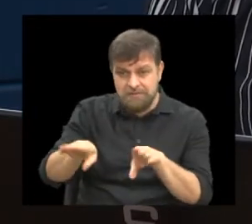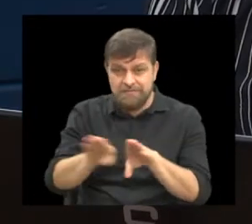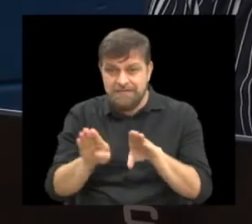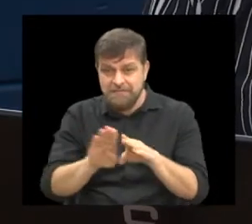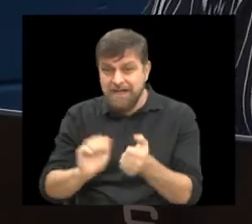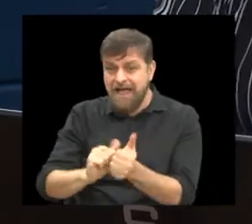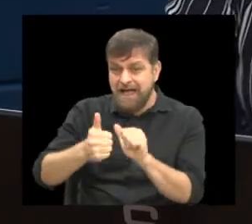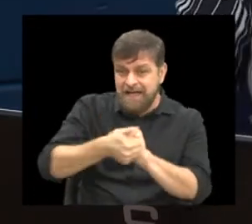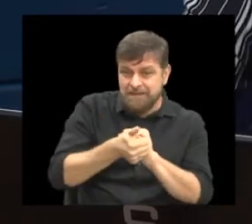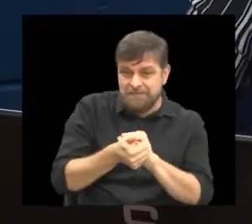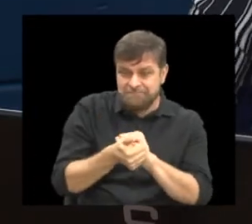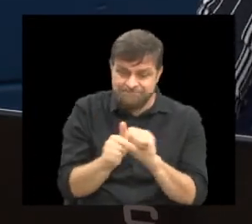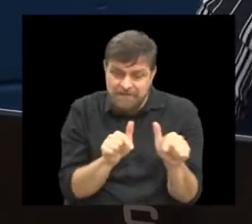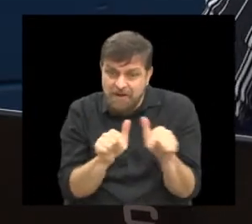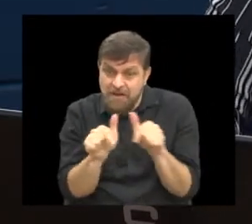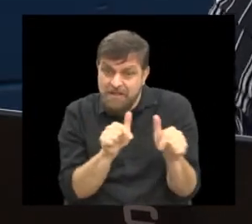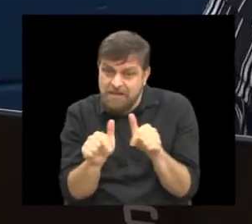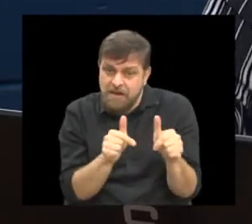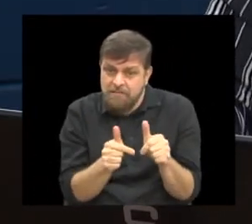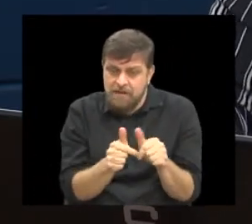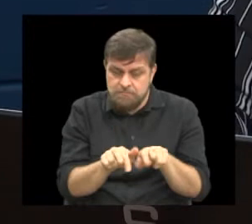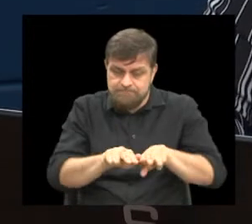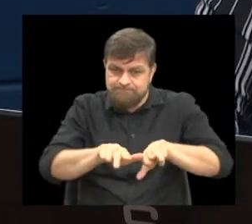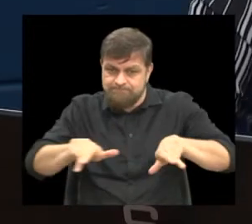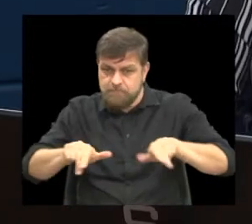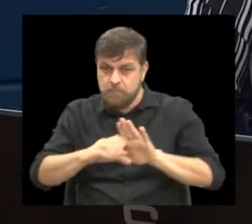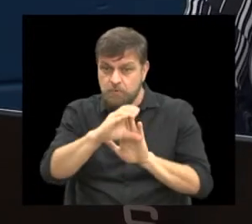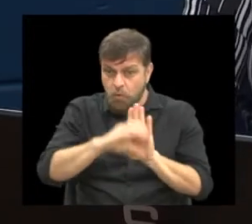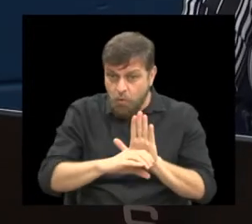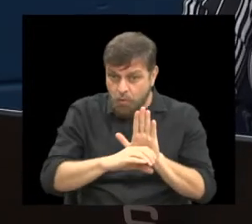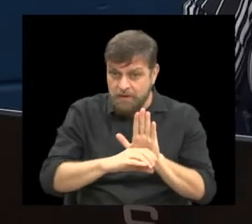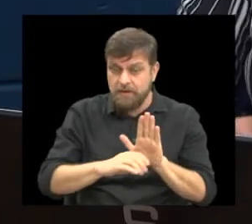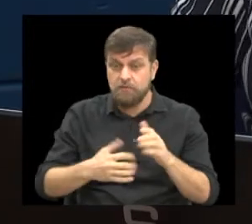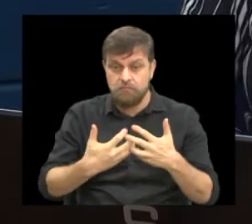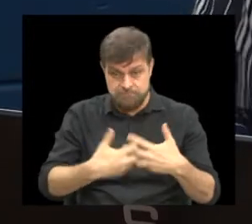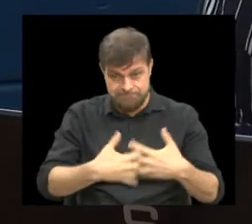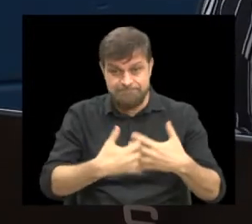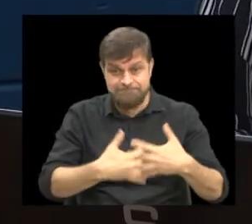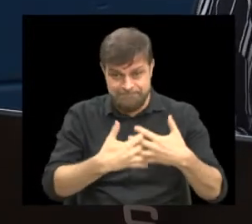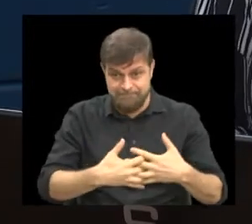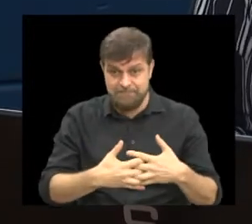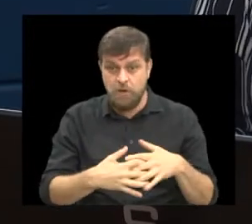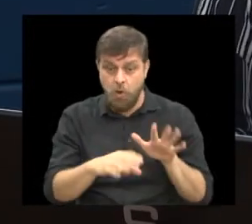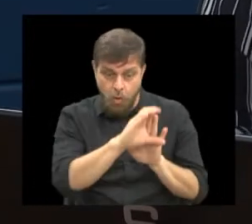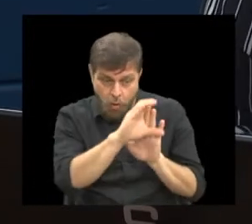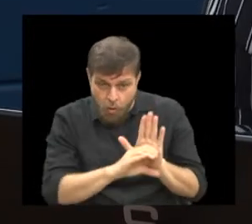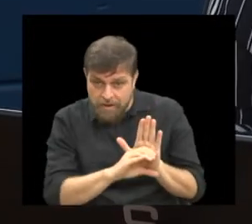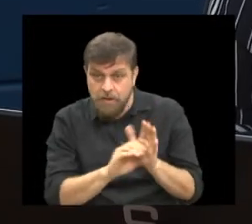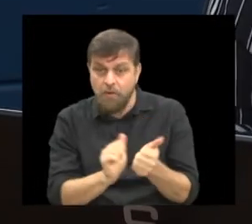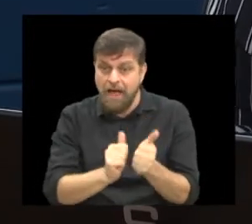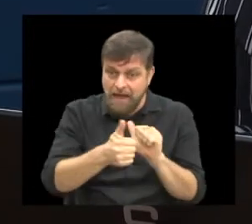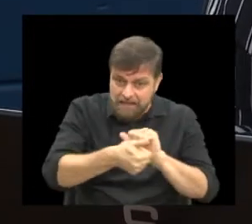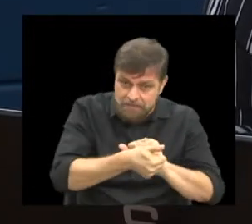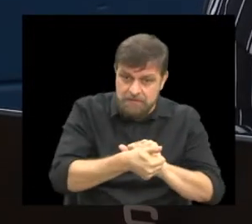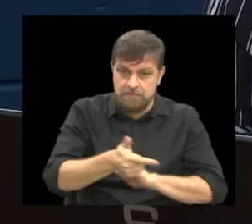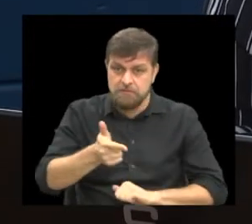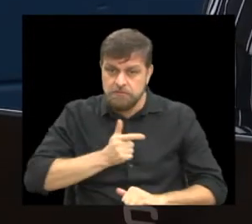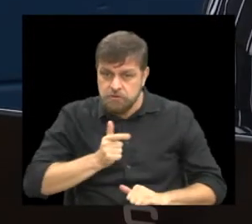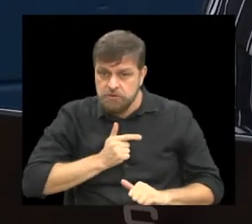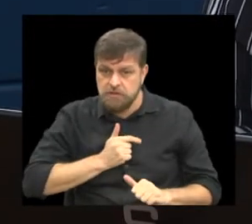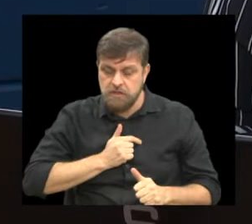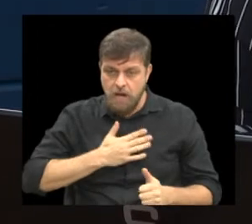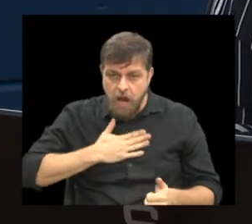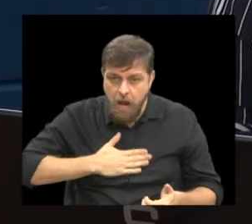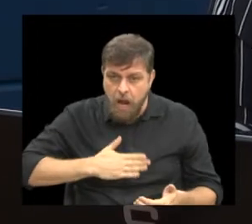bem trabalhadas e diferenciadas. O currículo tinha que ser funcional, o currículo tinha que ser adaptado, tinha que ser